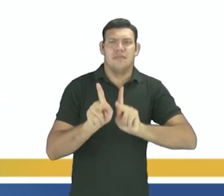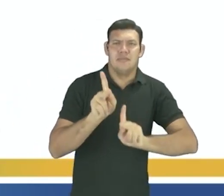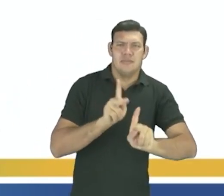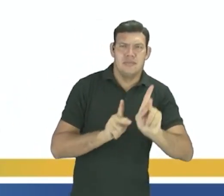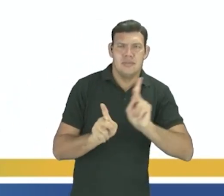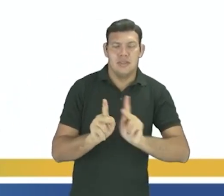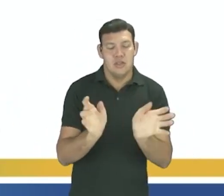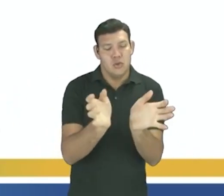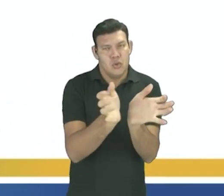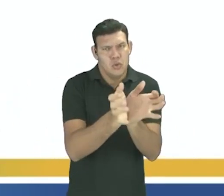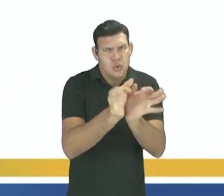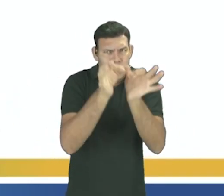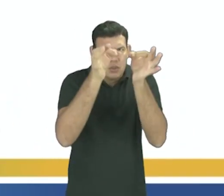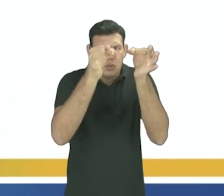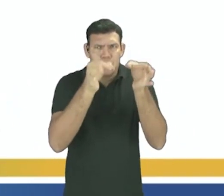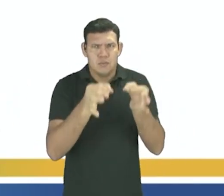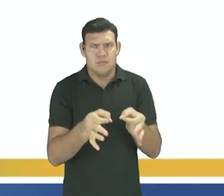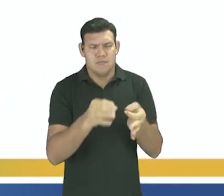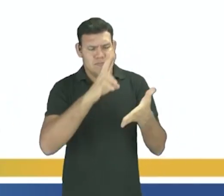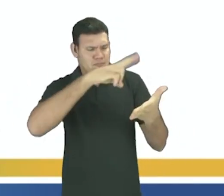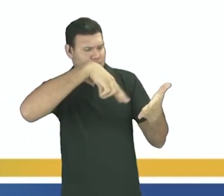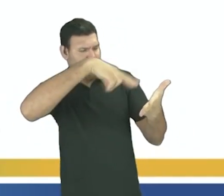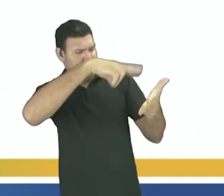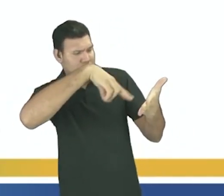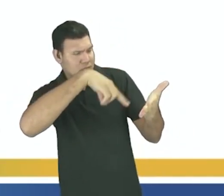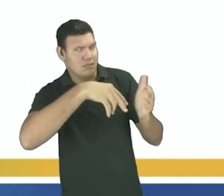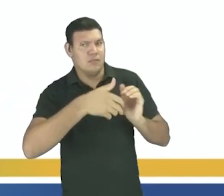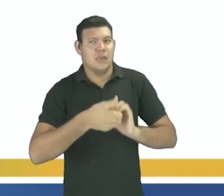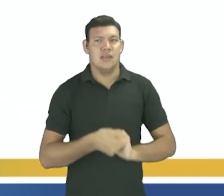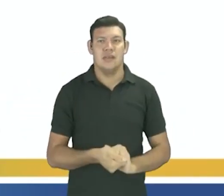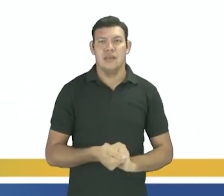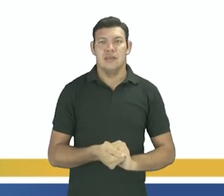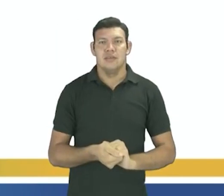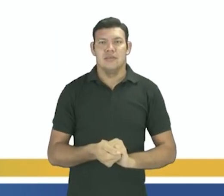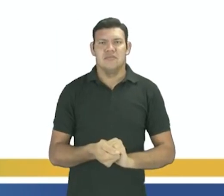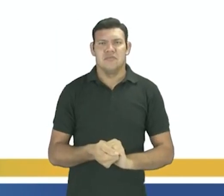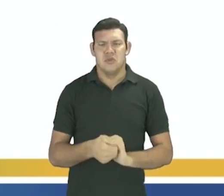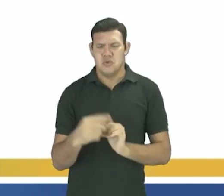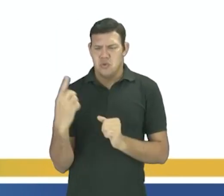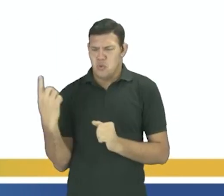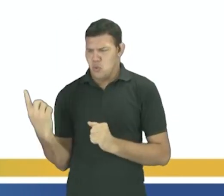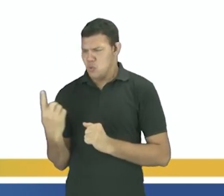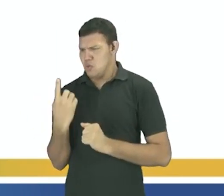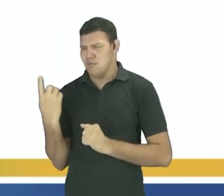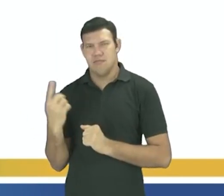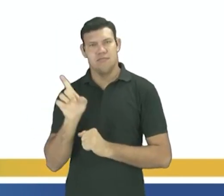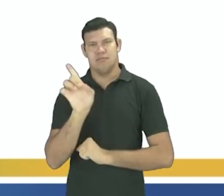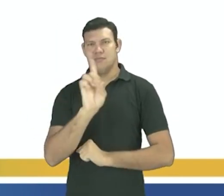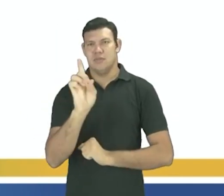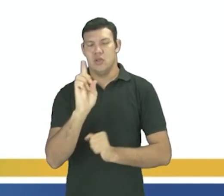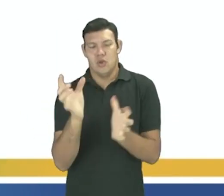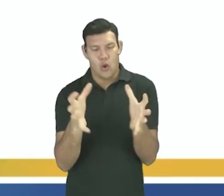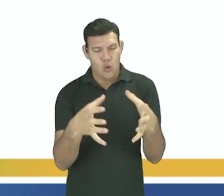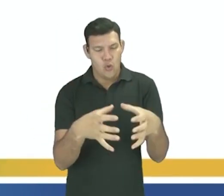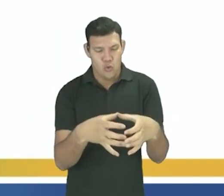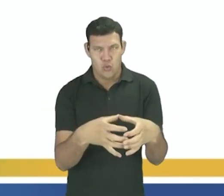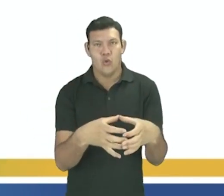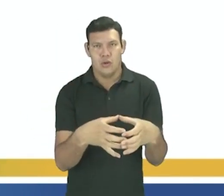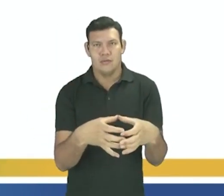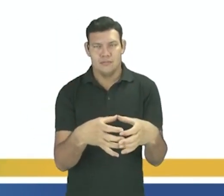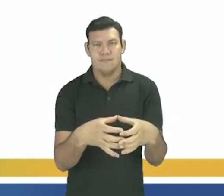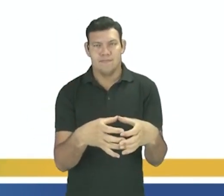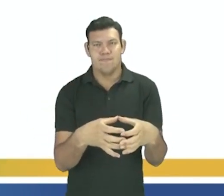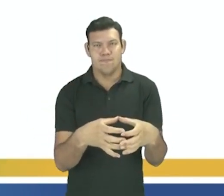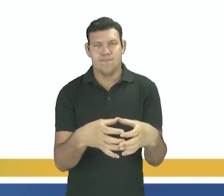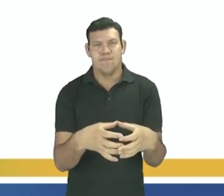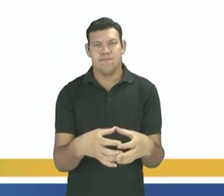ou a um grupo específico de leitores, que não seja um destinatário, e sim um grupo ou algo